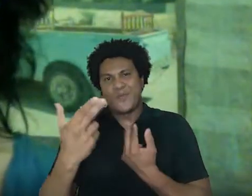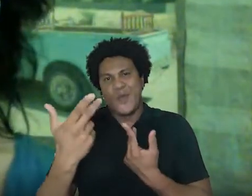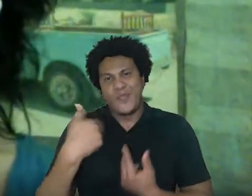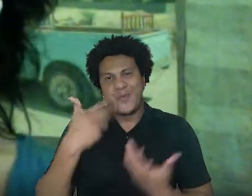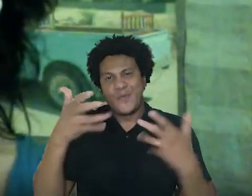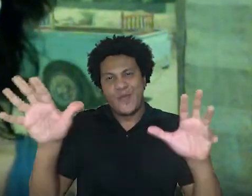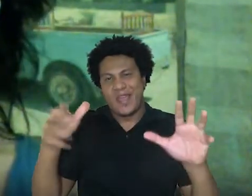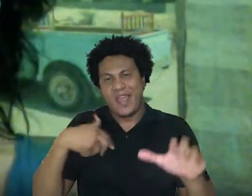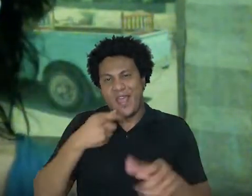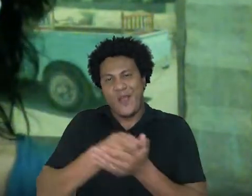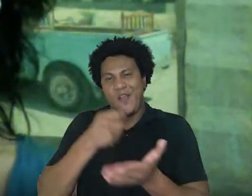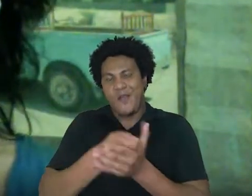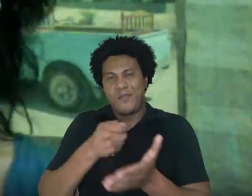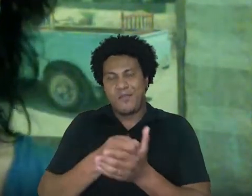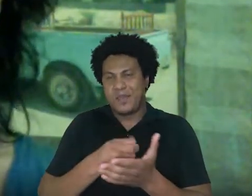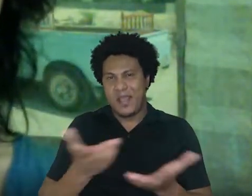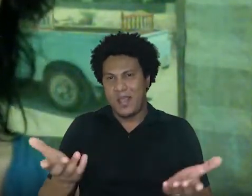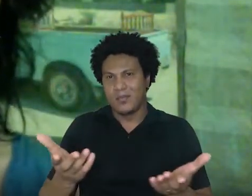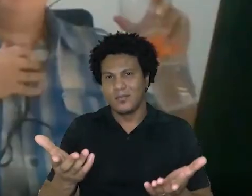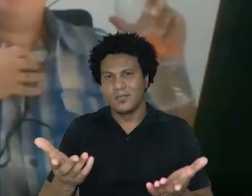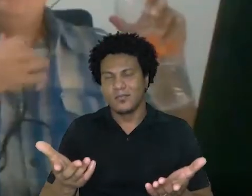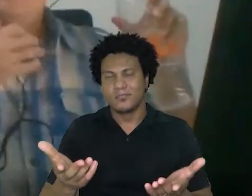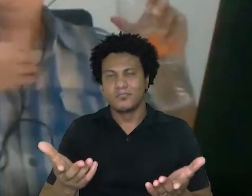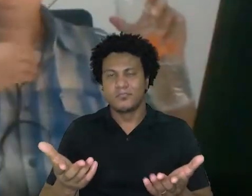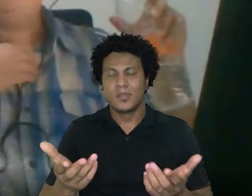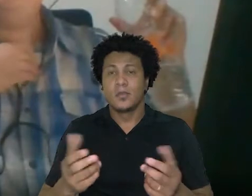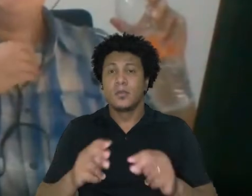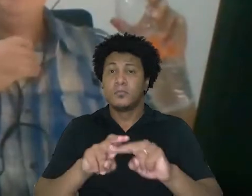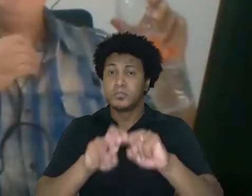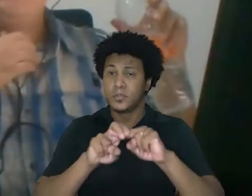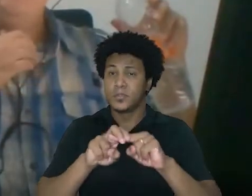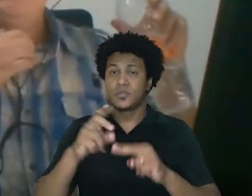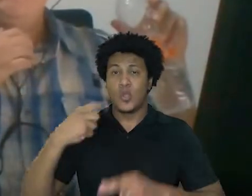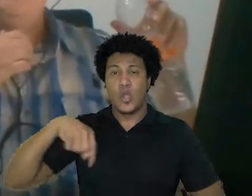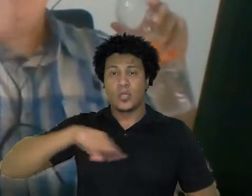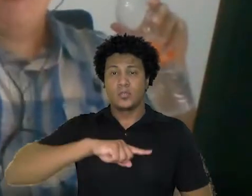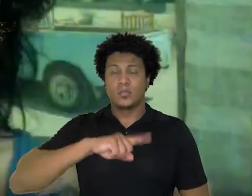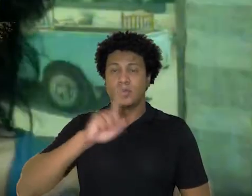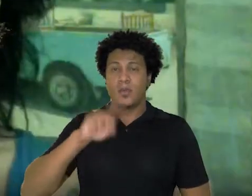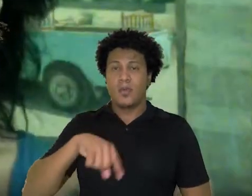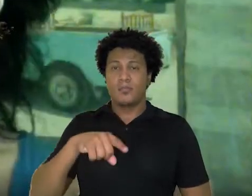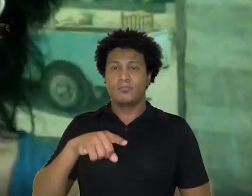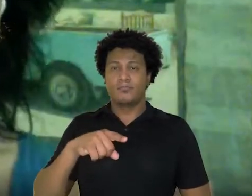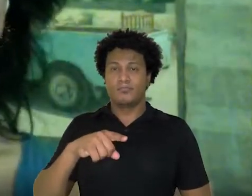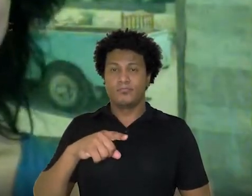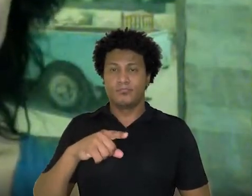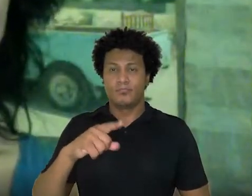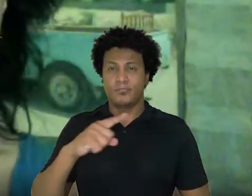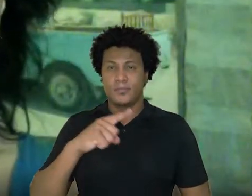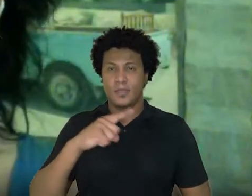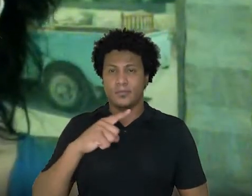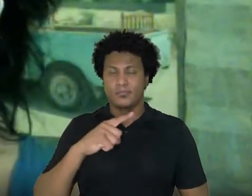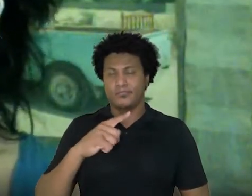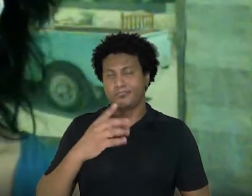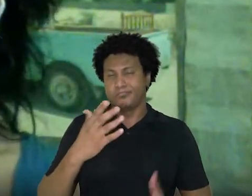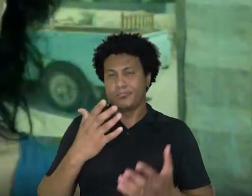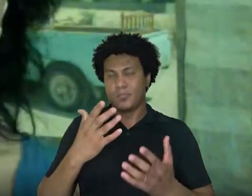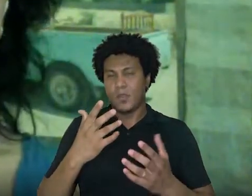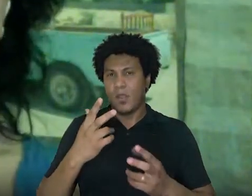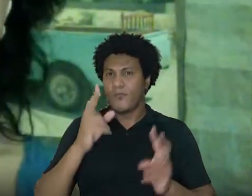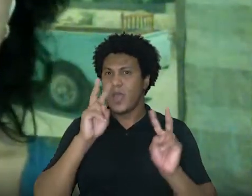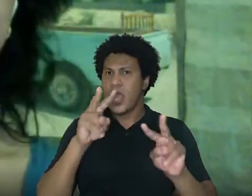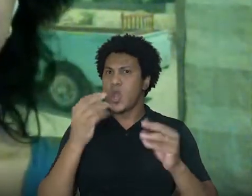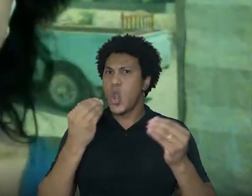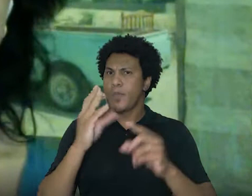também ninguém a gente é obrigado não quer a isso. A gente também não quer ser obrigado a nada. A gente nada, também né? não quer ser obrigado, exatamente. Porque